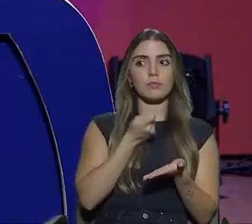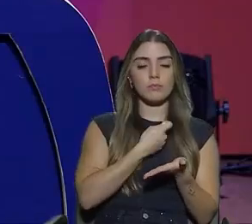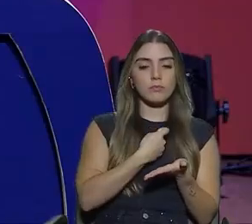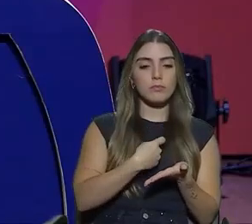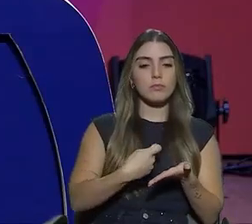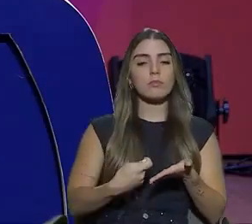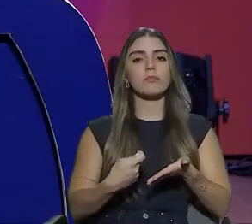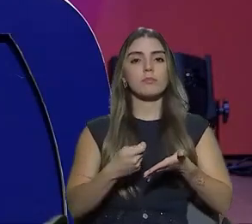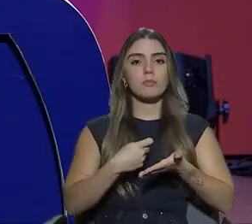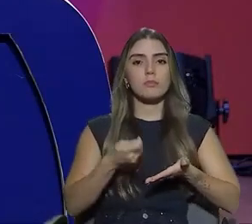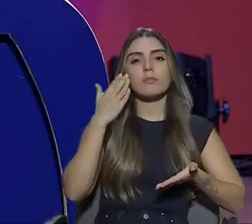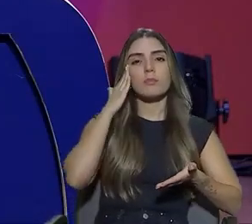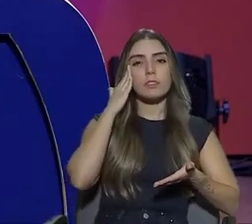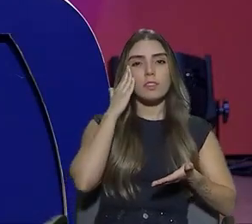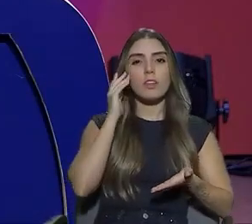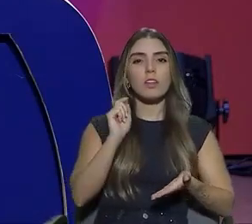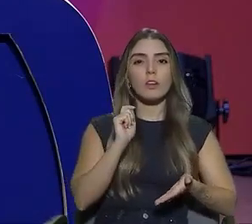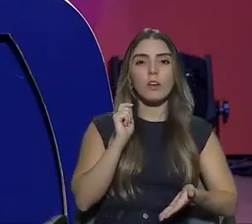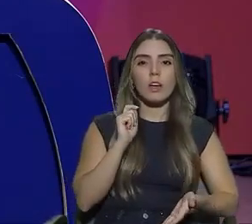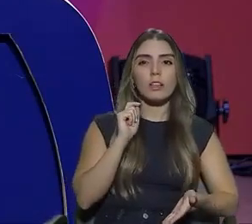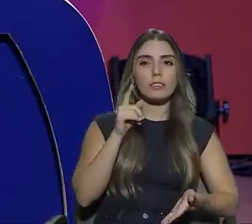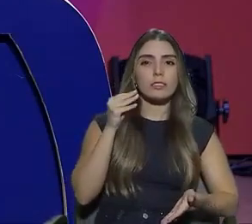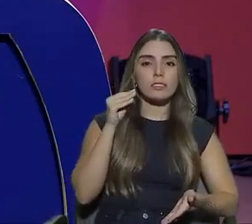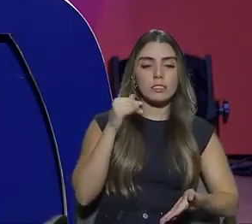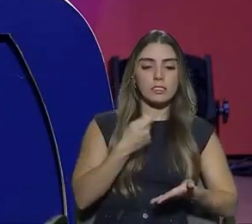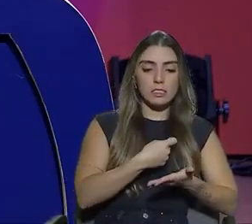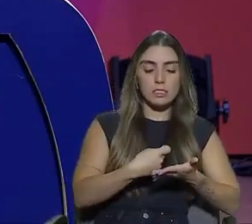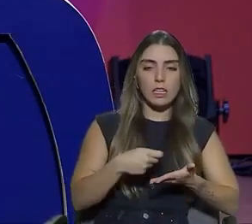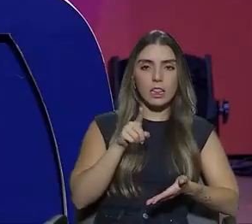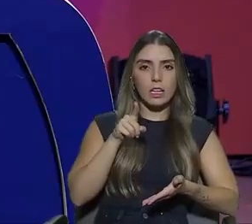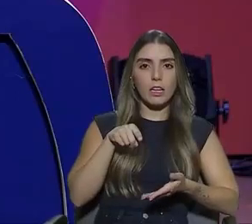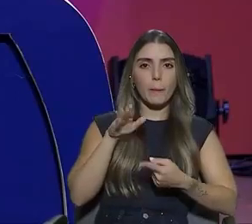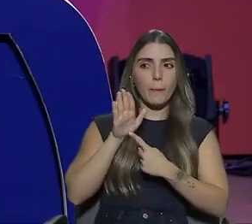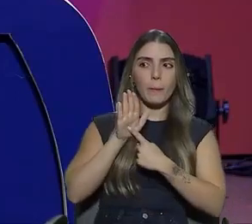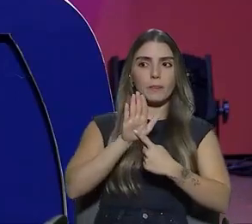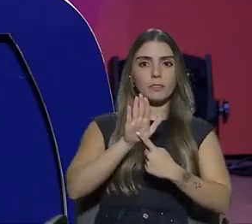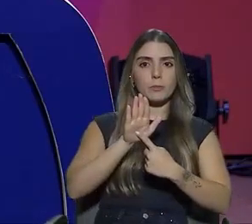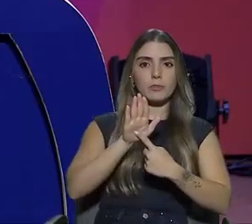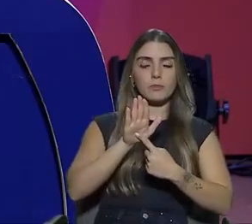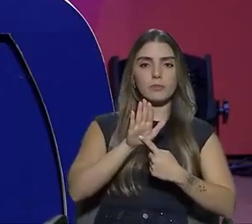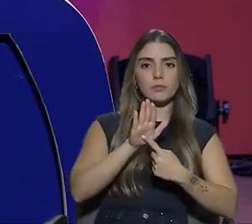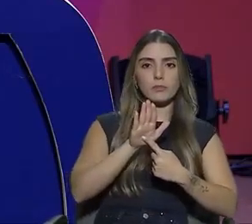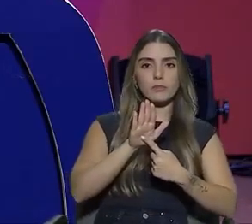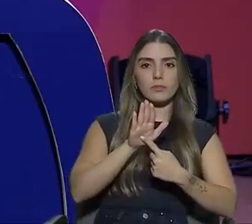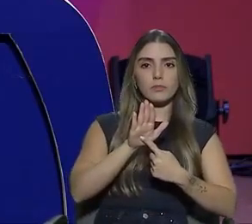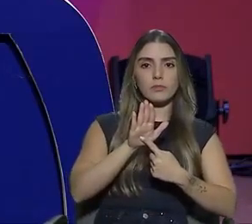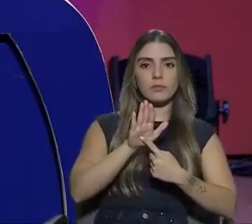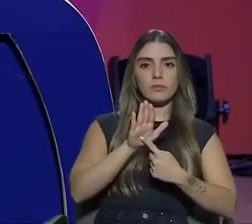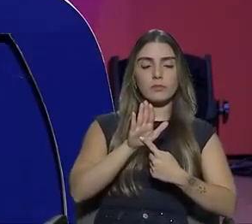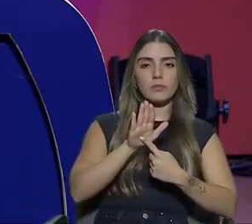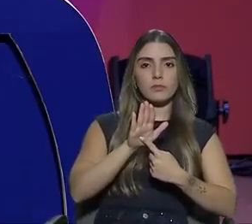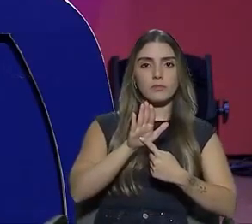escrita como uma espécie de testemunho, e ali eu tenho por volta dos 12 anos, que é quando eu